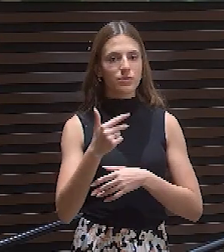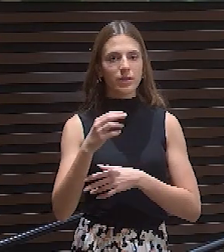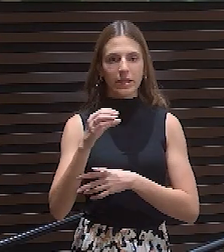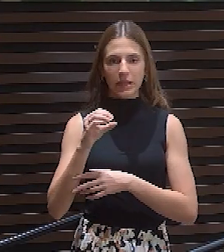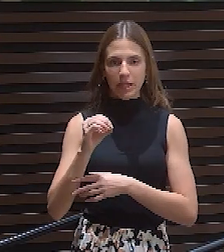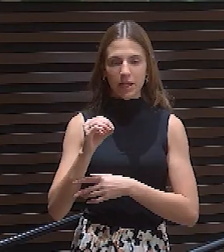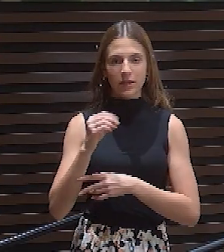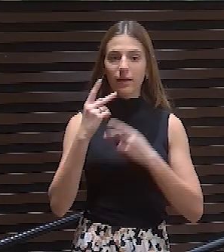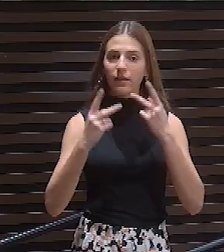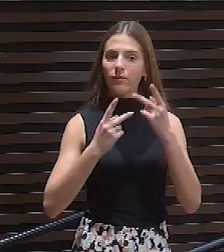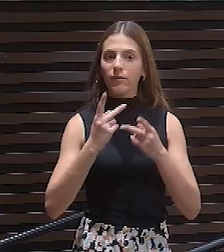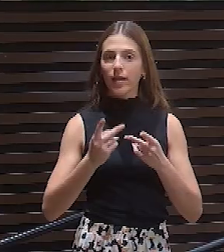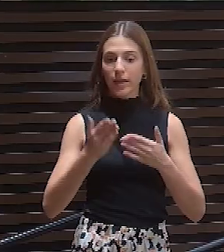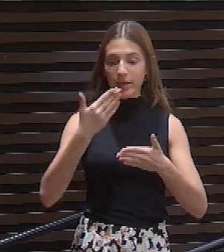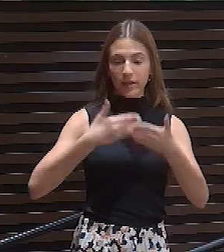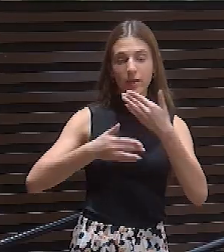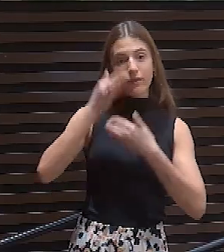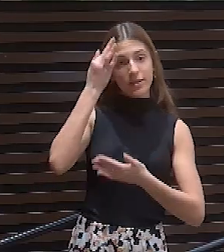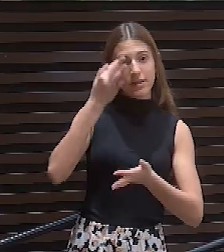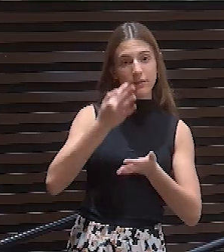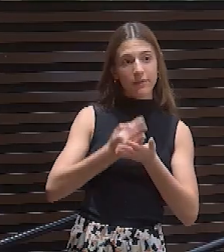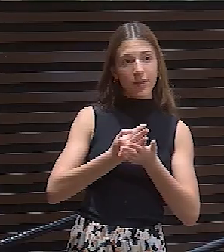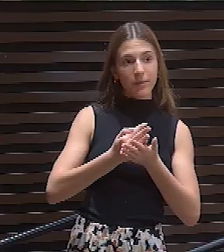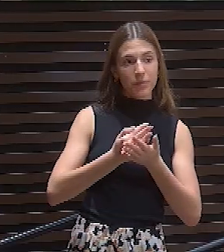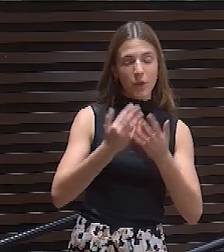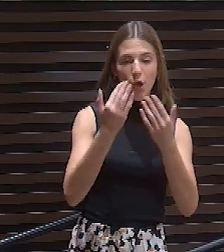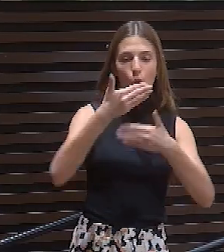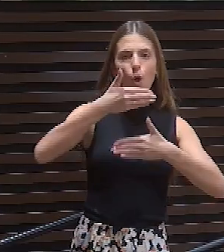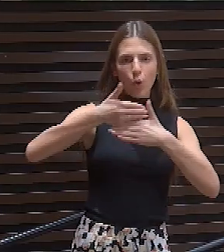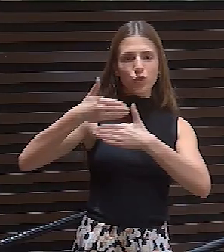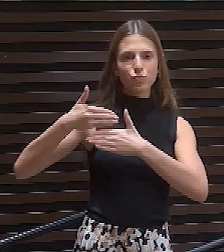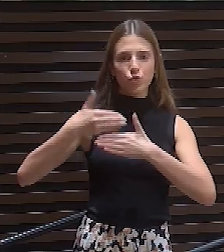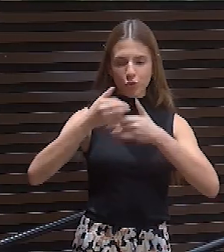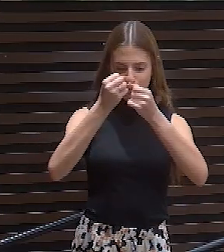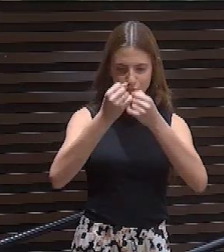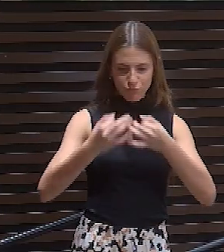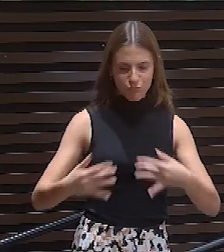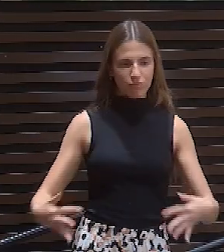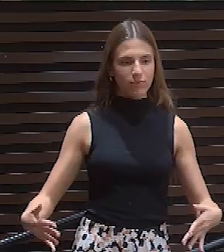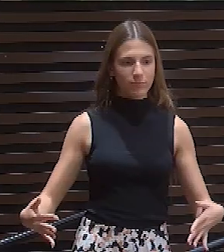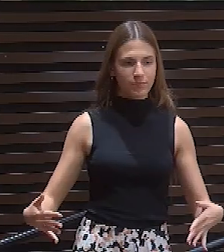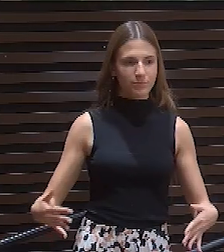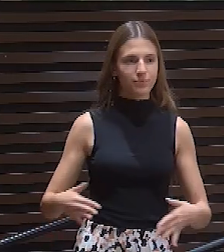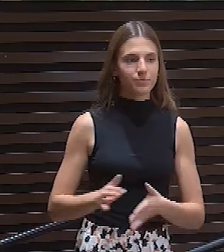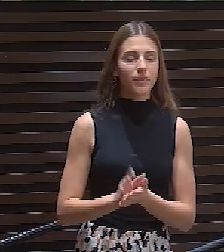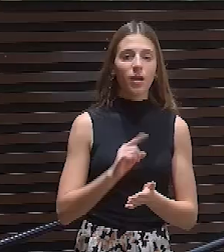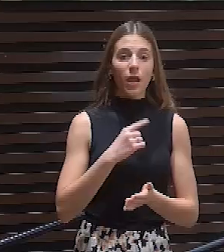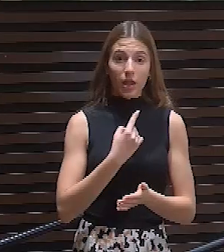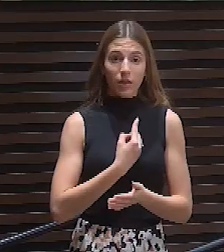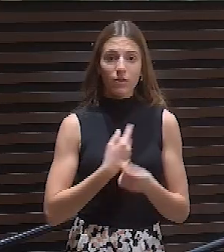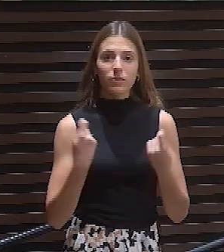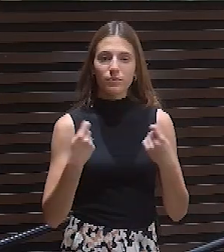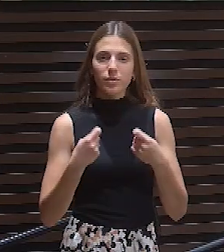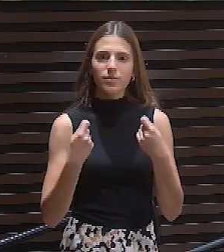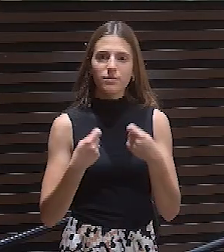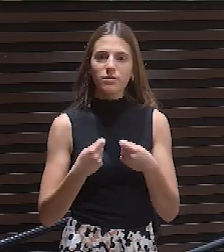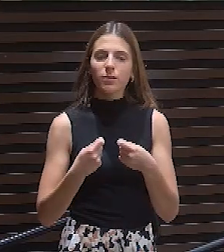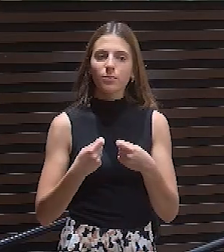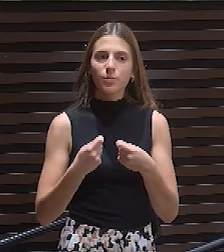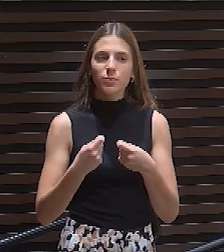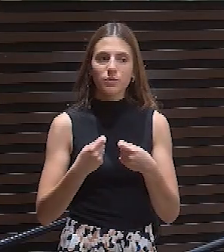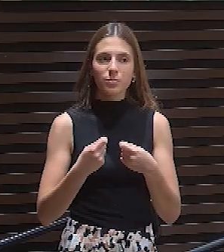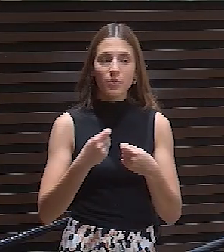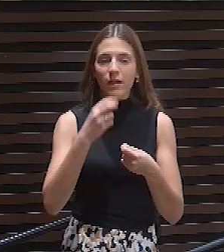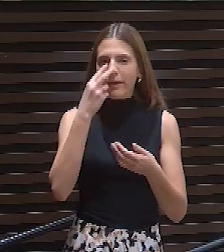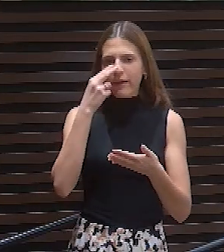fé ruíram os muros de Jericó. E nós precisamos de uma revisão